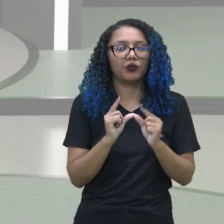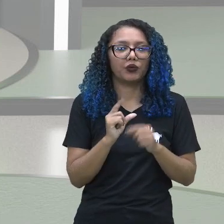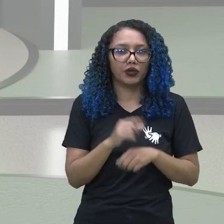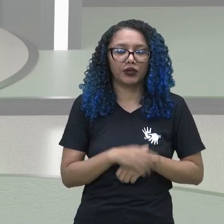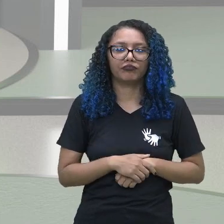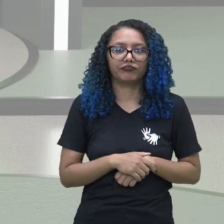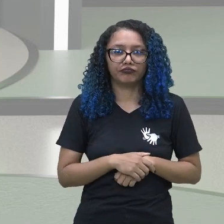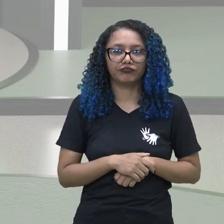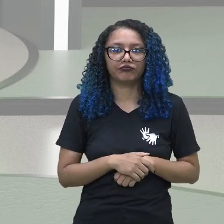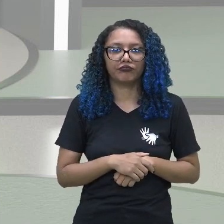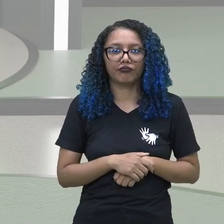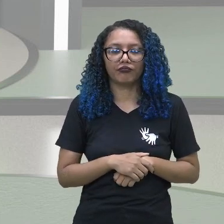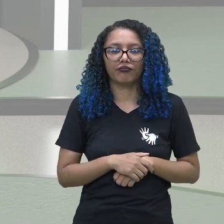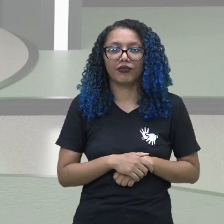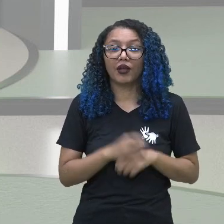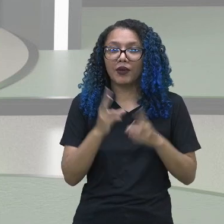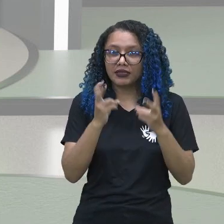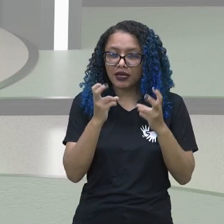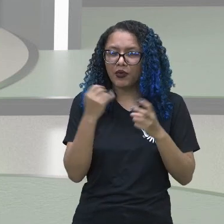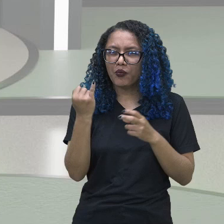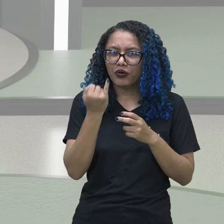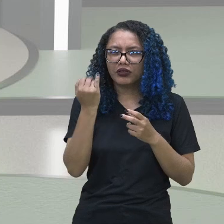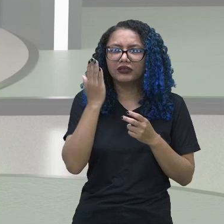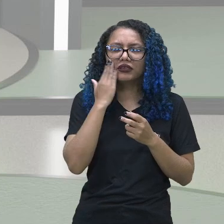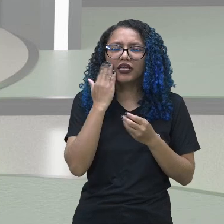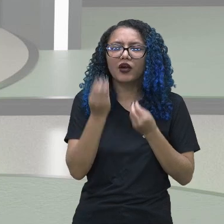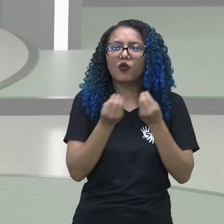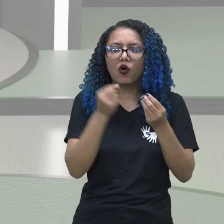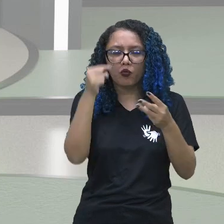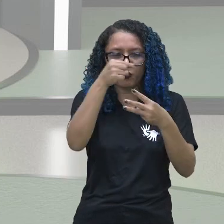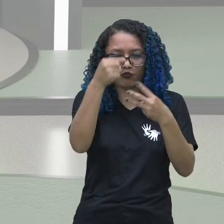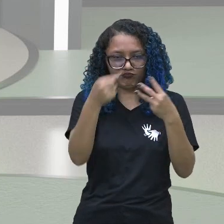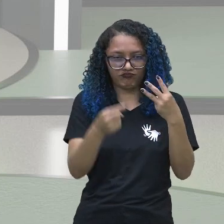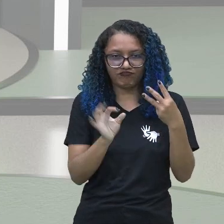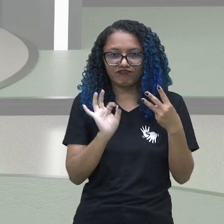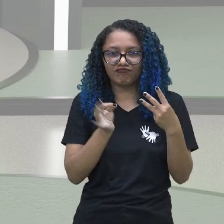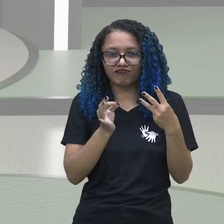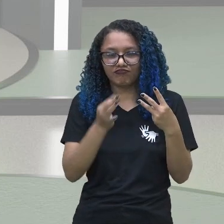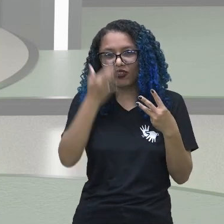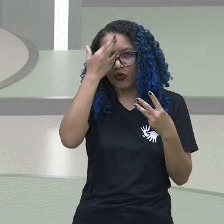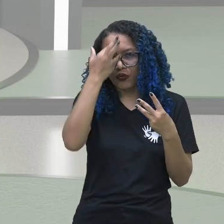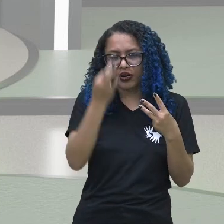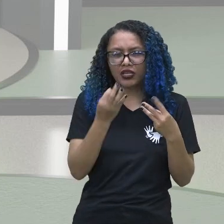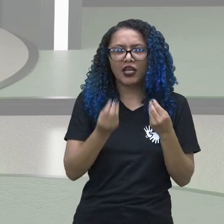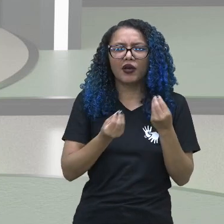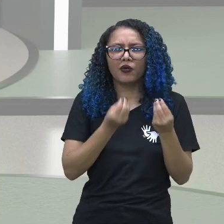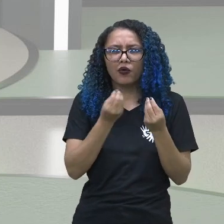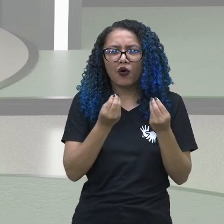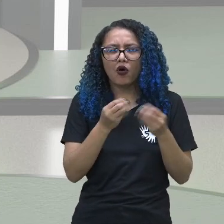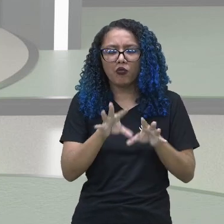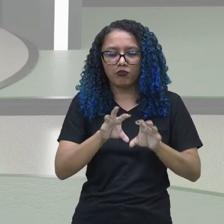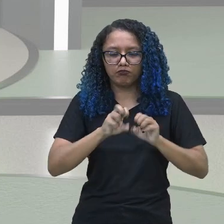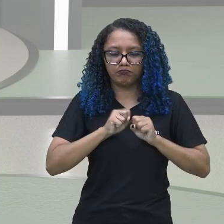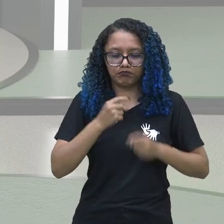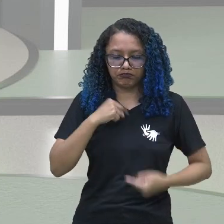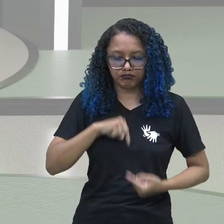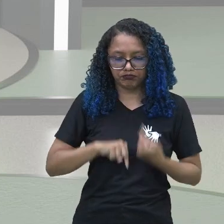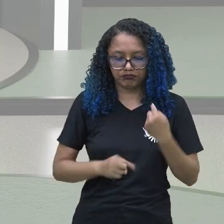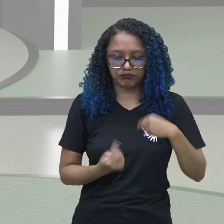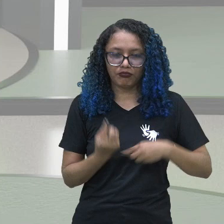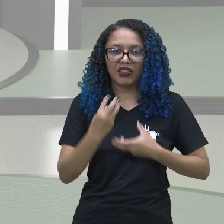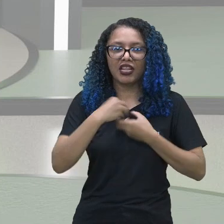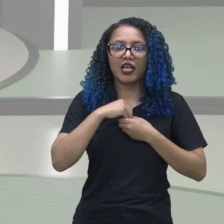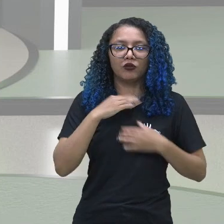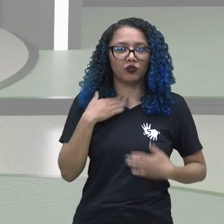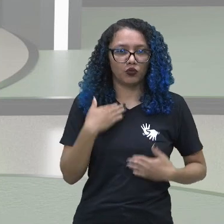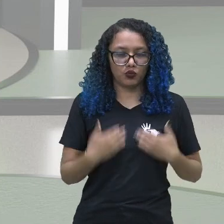a importância de se entender um pouquinho sobre essas macromoléculas, né, compreender como é que ocorre a absorção delas e